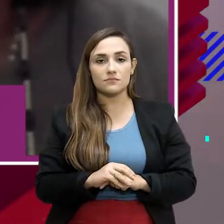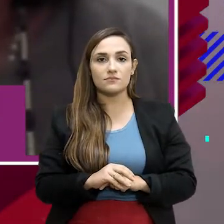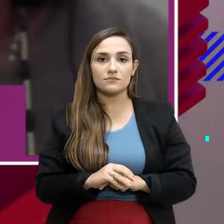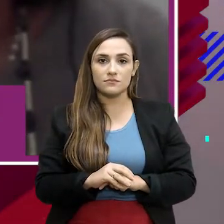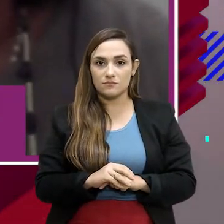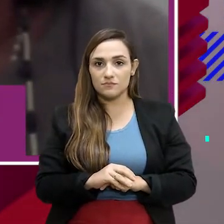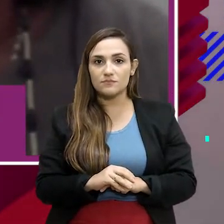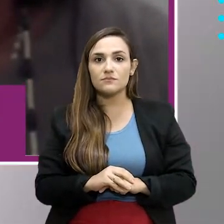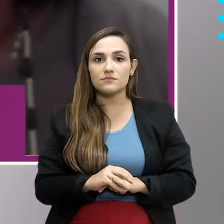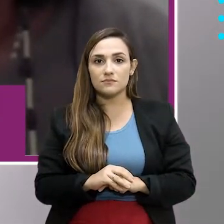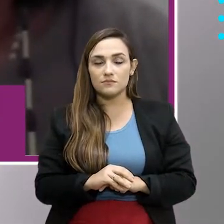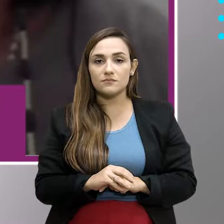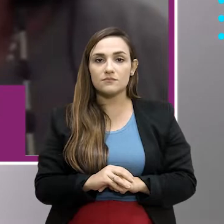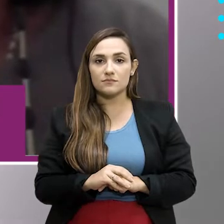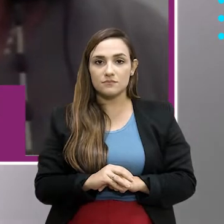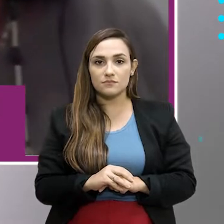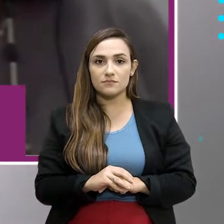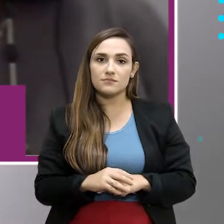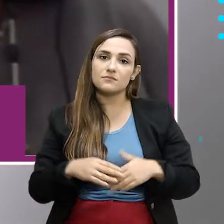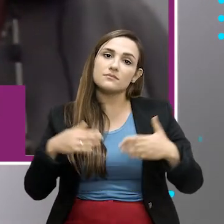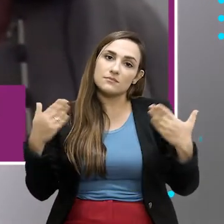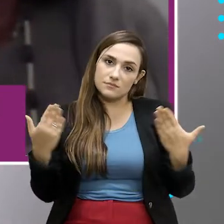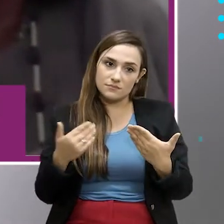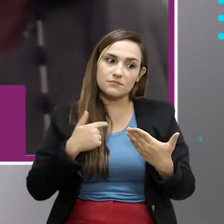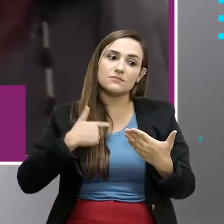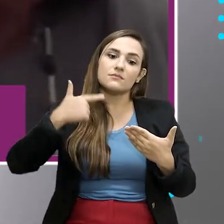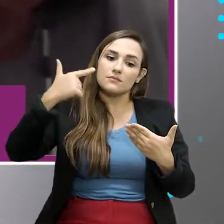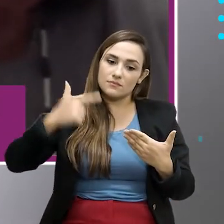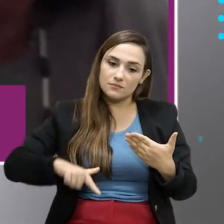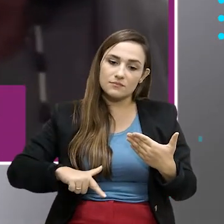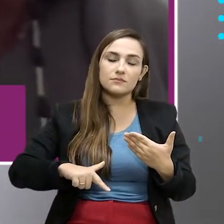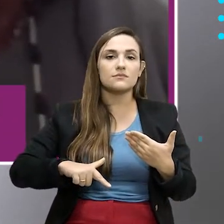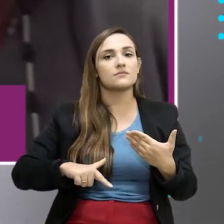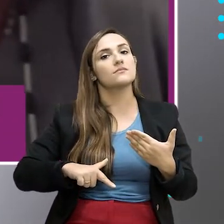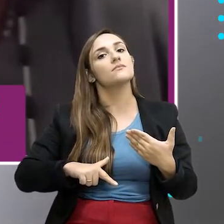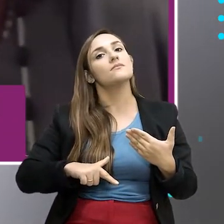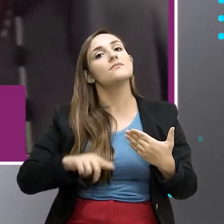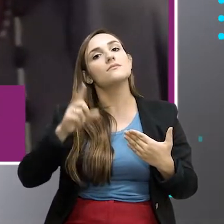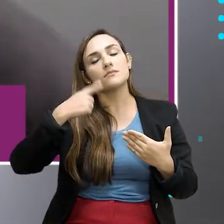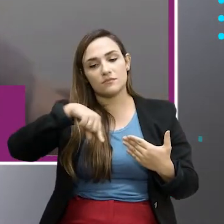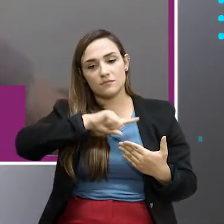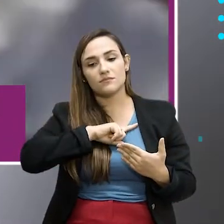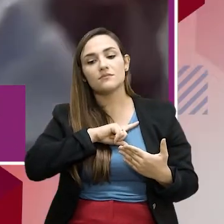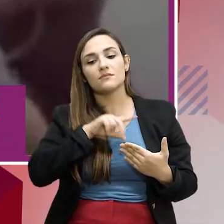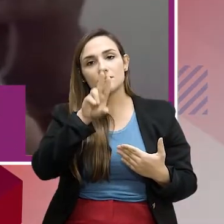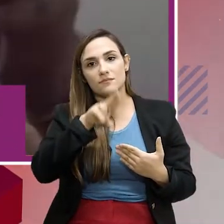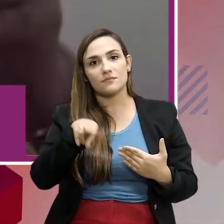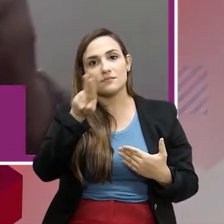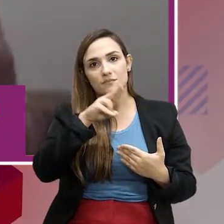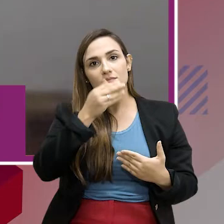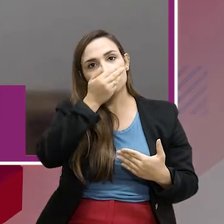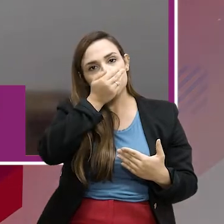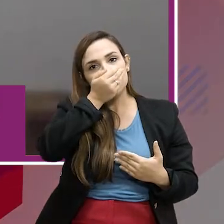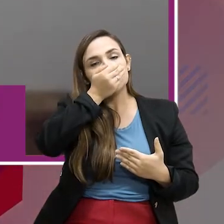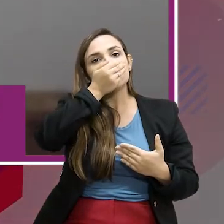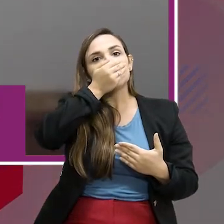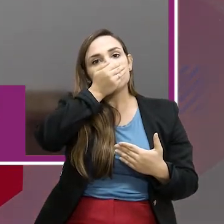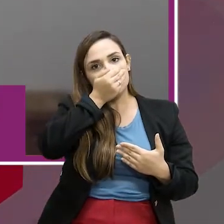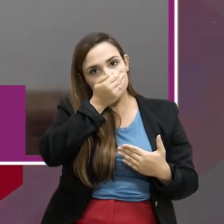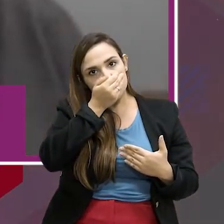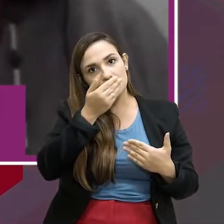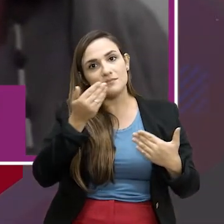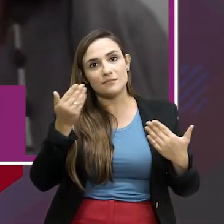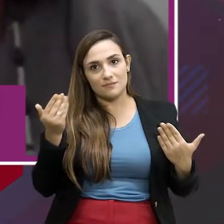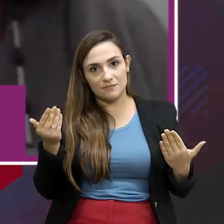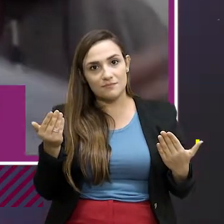crianças. Bom, então vamos falar pela milionésima vez que a gente vai usar máscara toda vez que sair de casa.